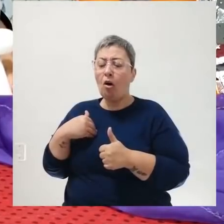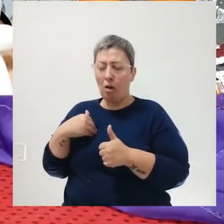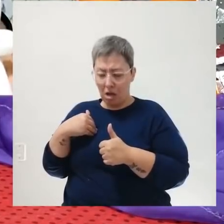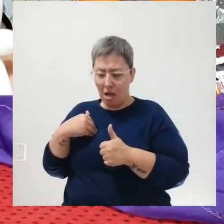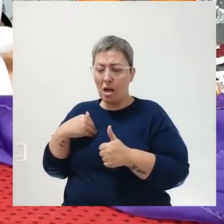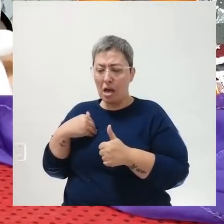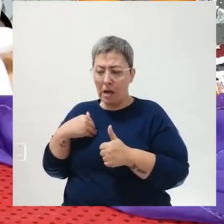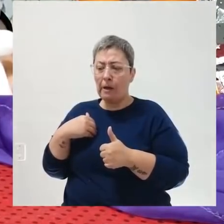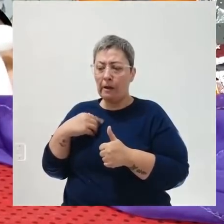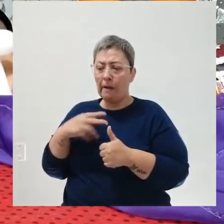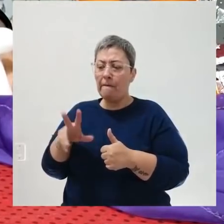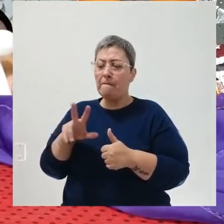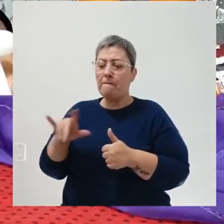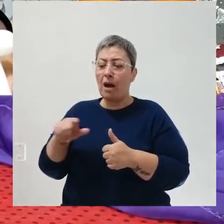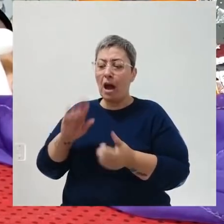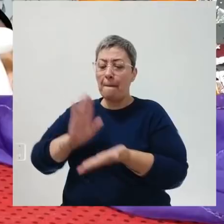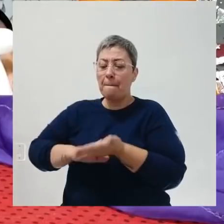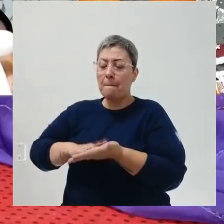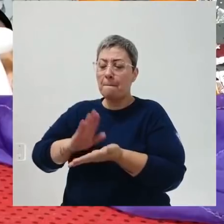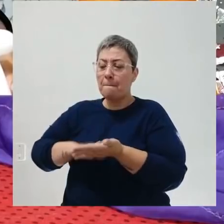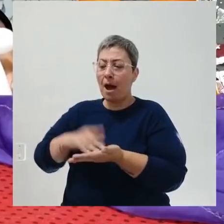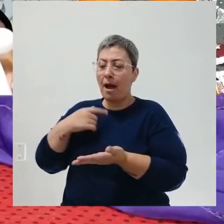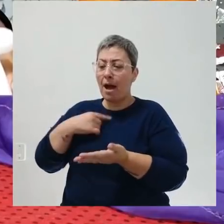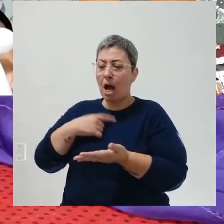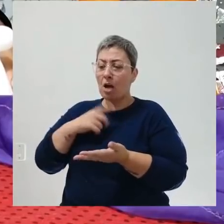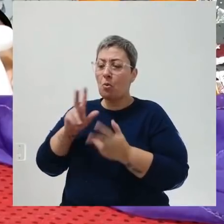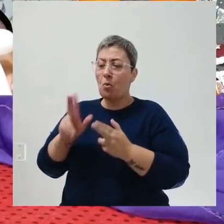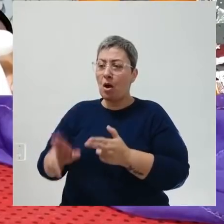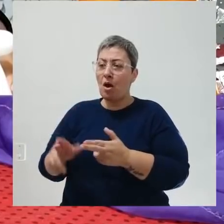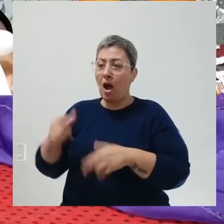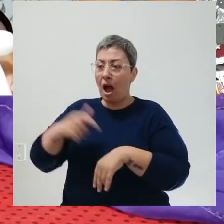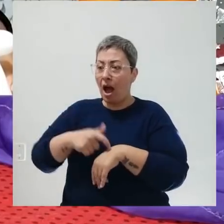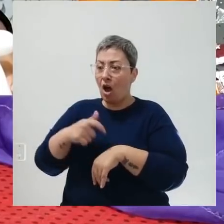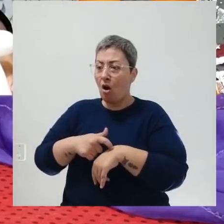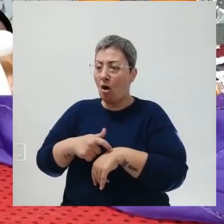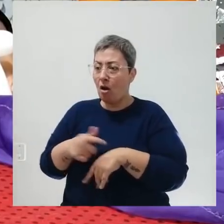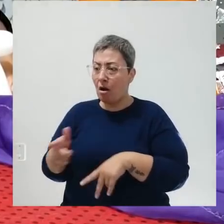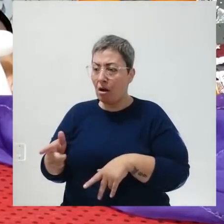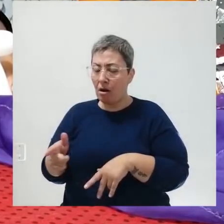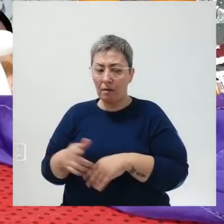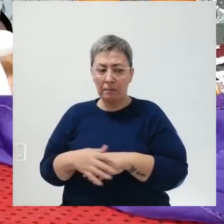E essa dívida será paga exatamente agora.